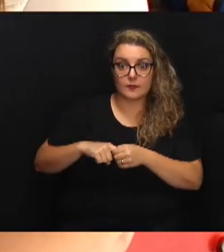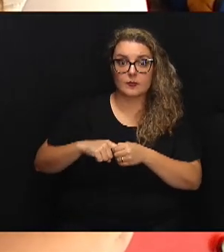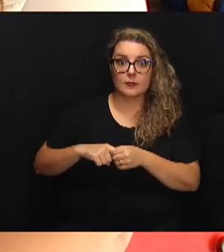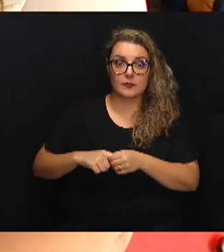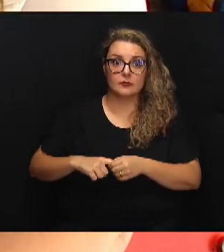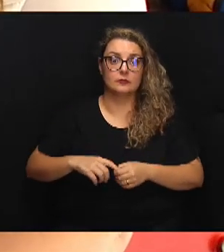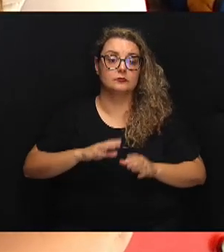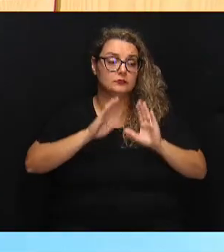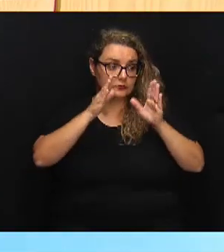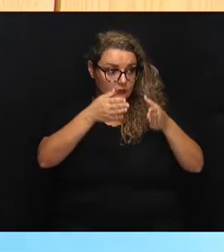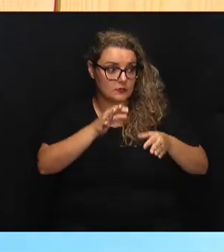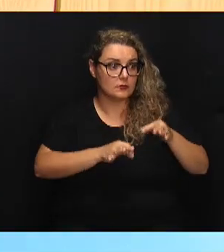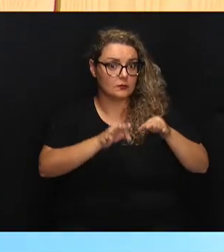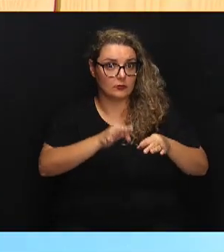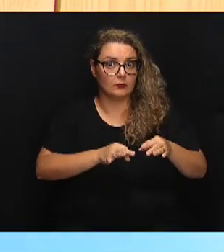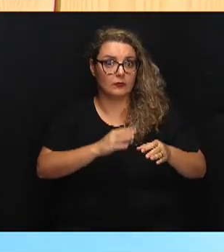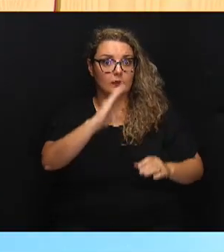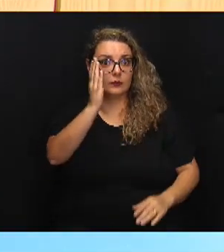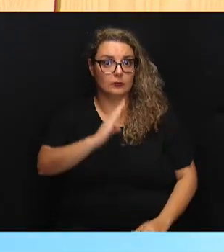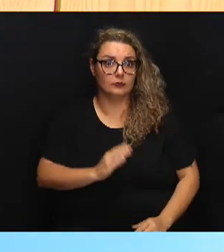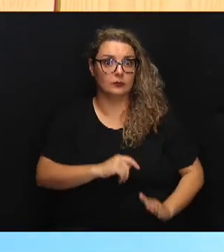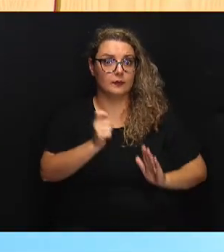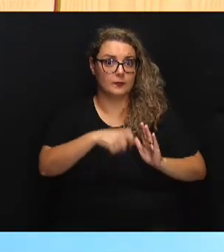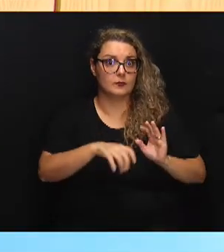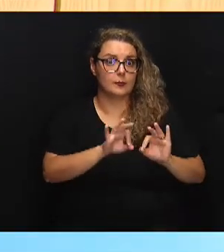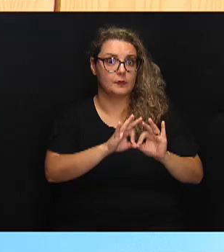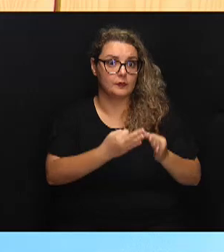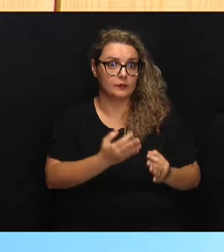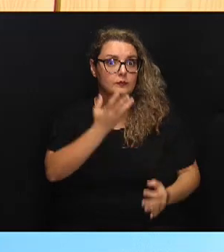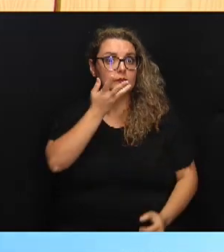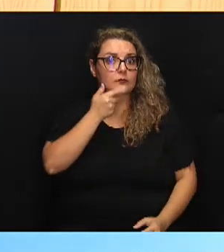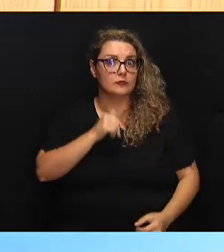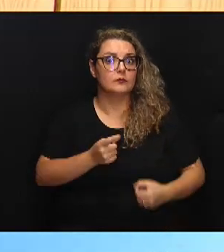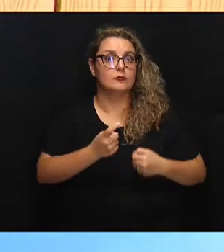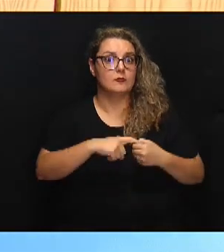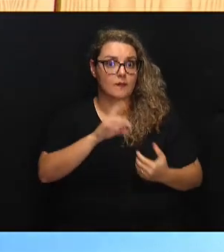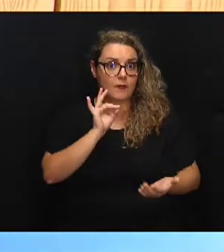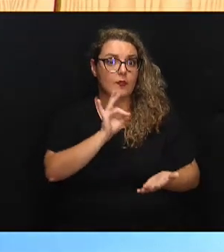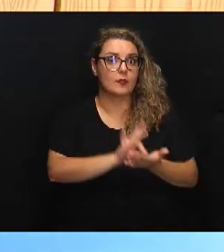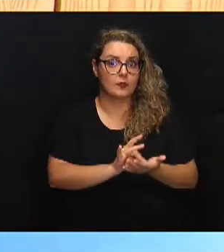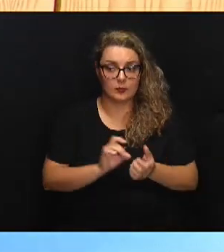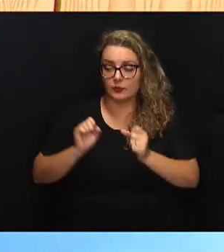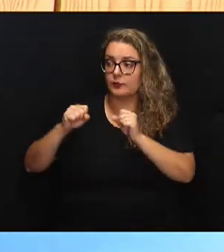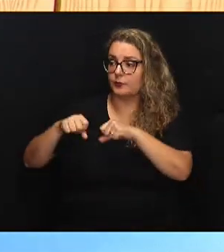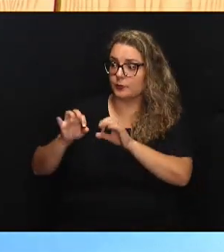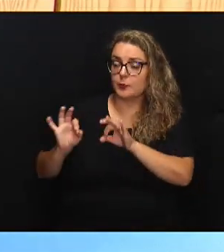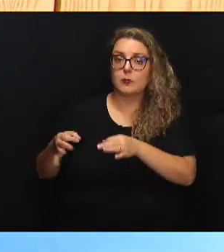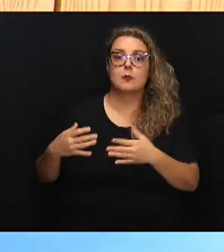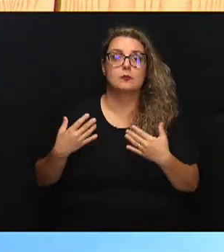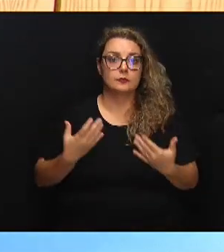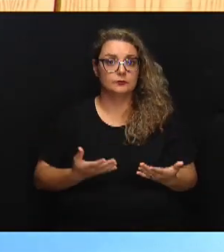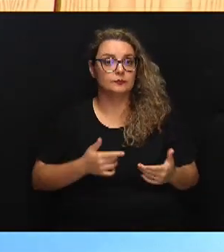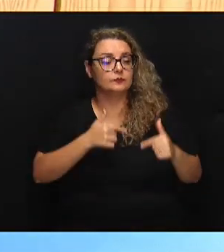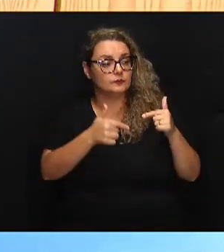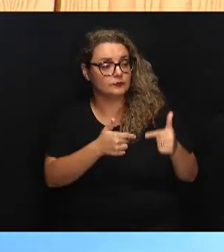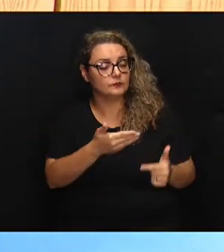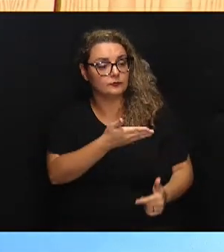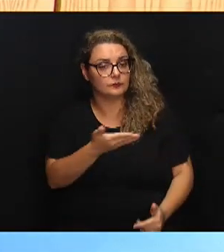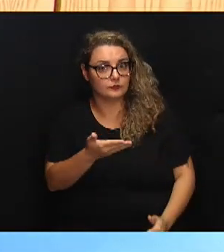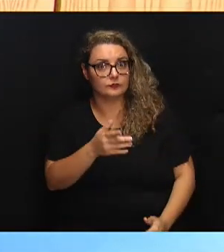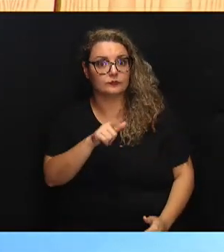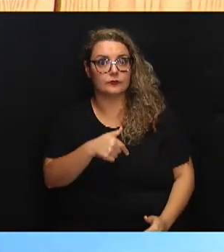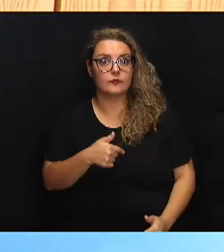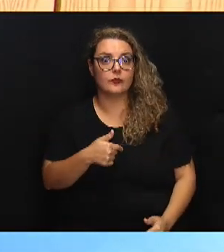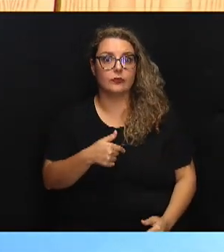justiça brasileira é sempre capacitar a família para que a criança retorne ao seio familiar, né? Então o trabalho de vocês é com